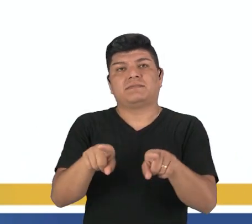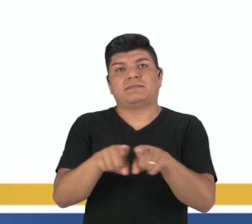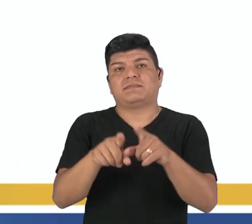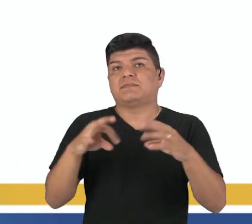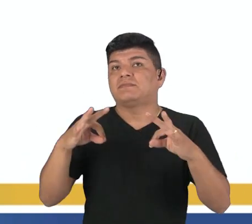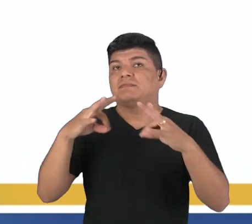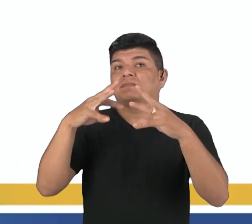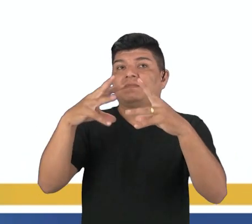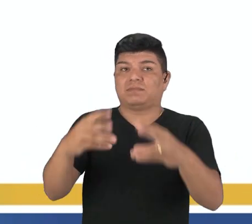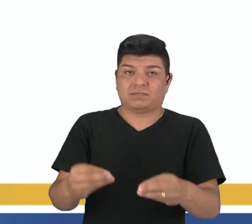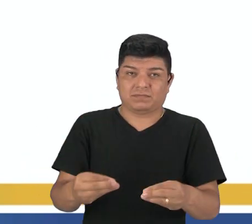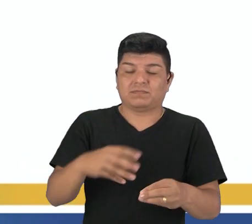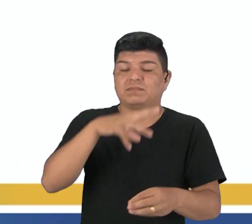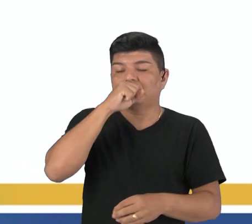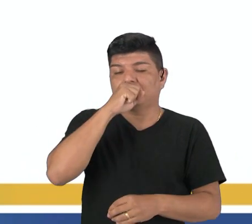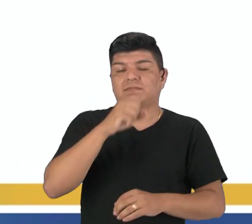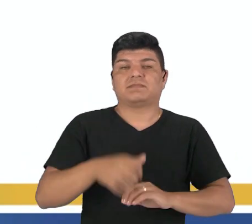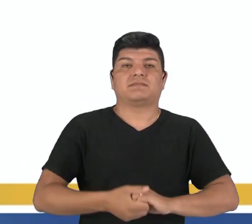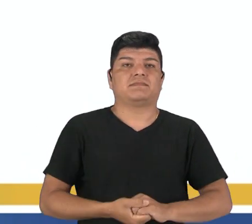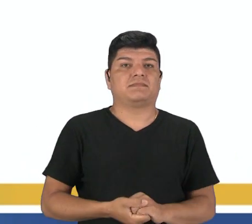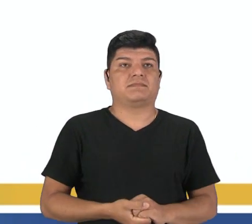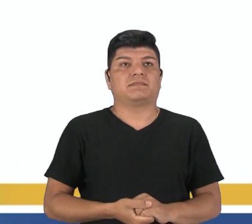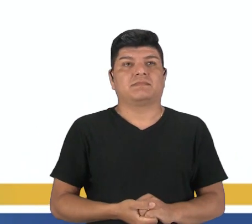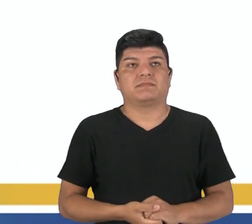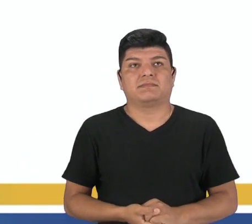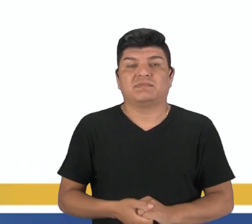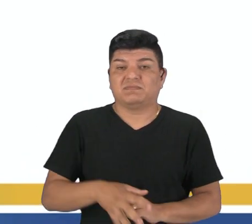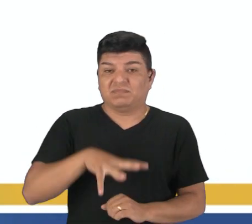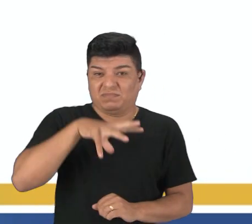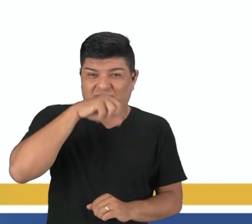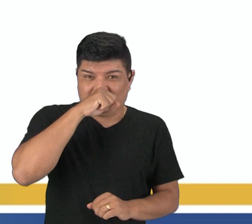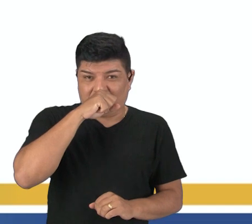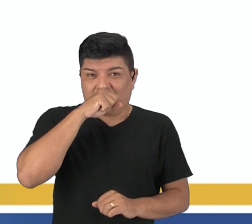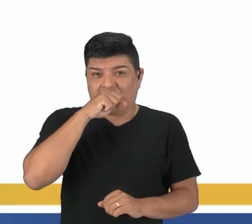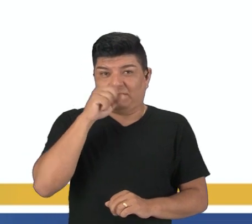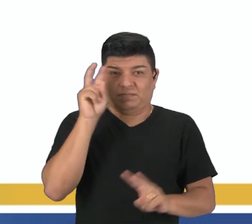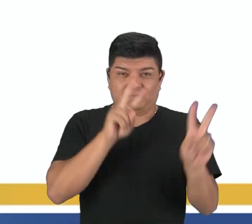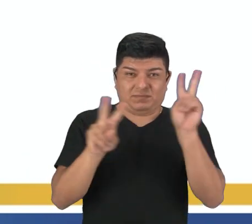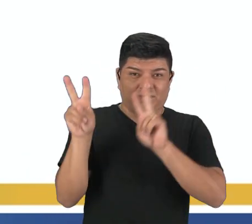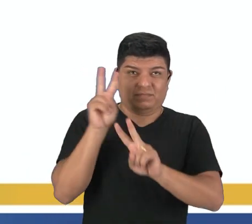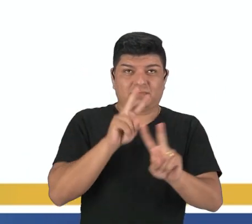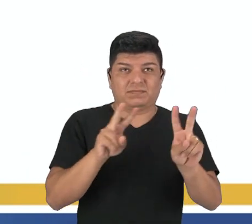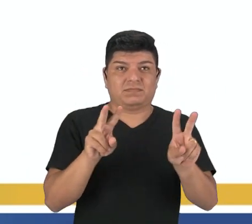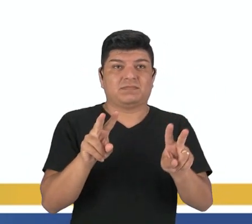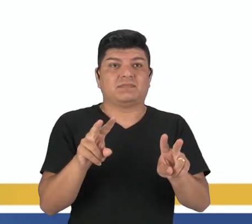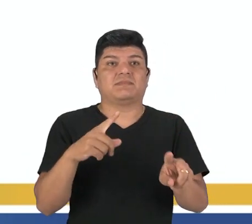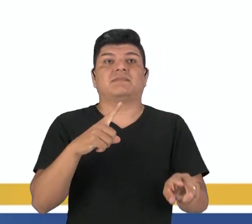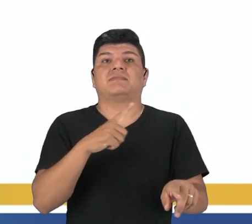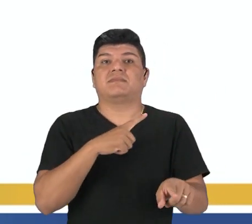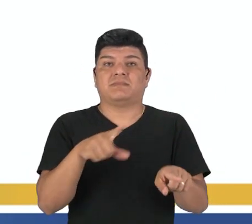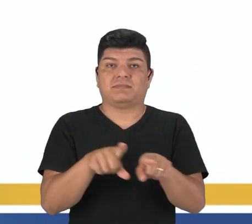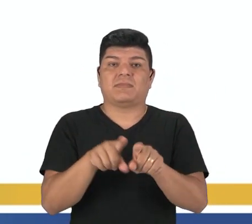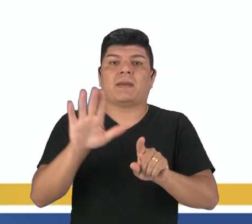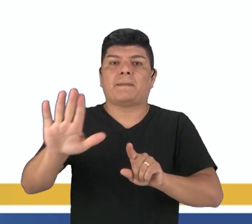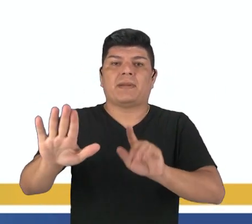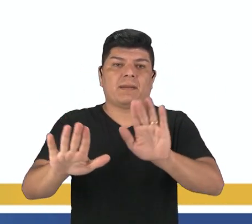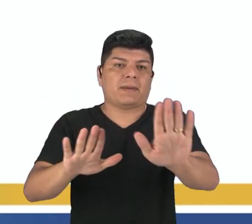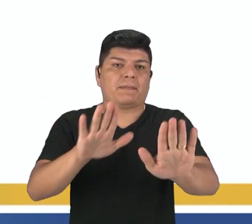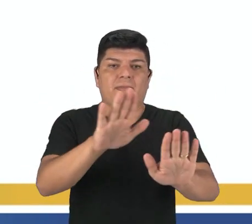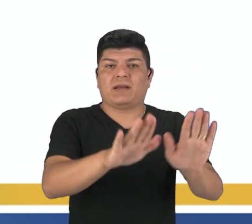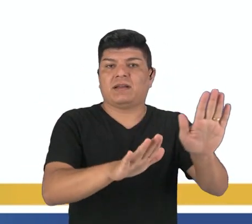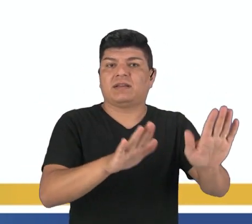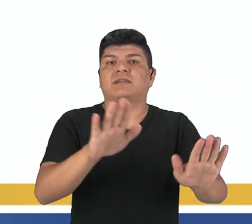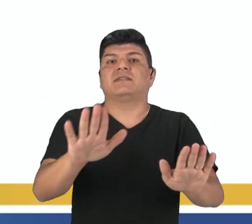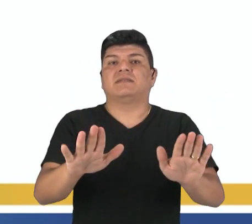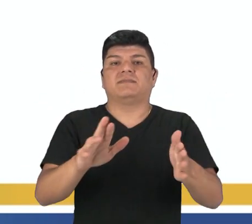vão remeter ao odor. E além do odor, da visão, eu tenho também a questão do tato. E hoje em dia,